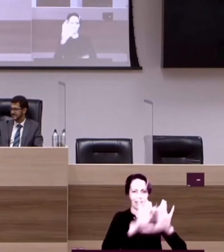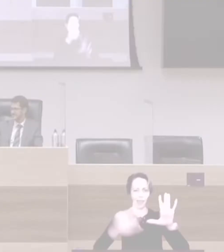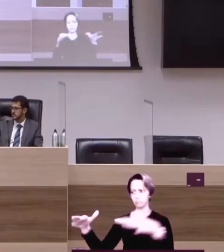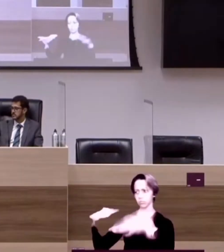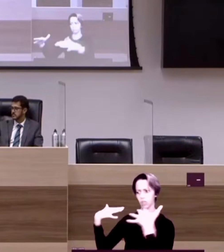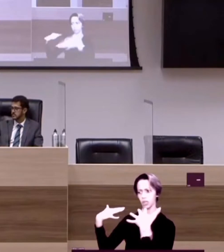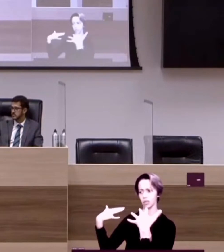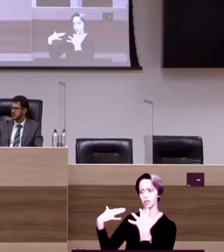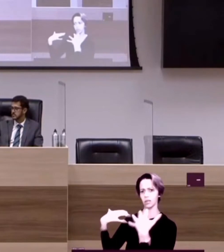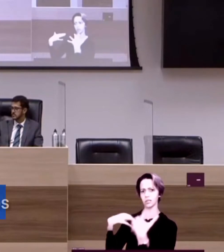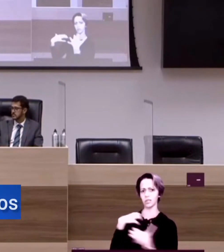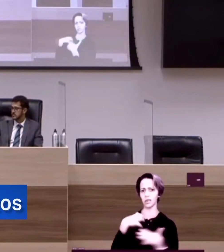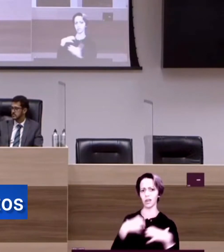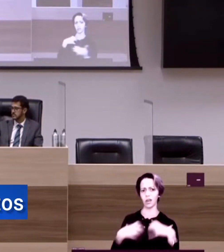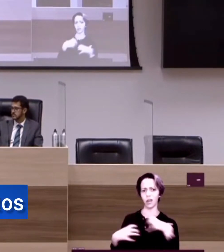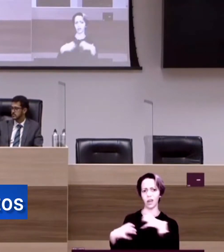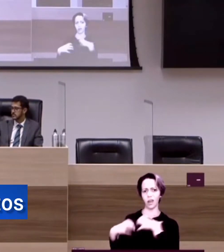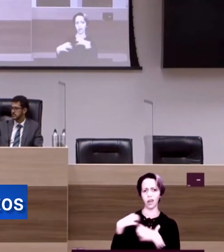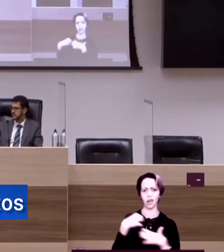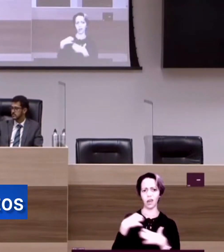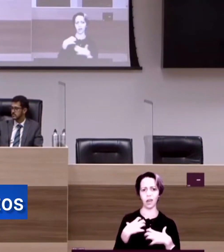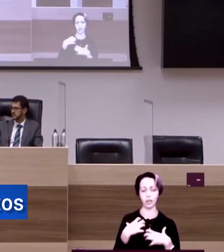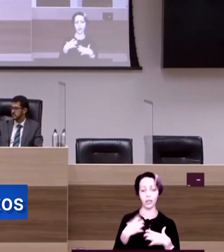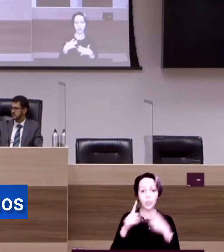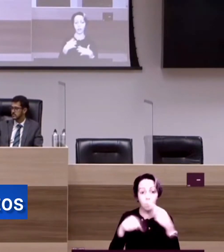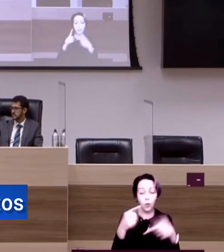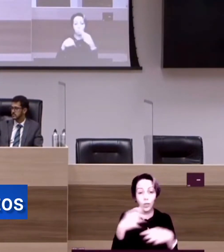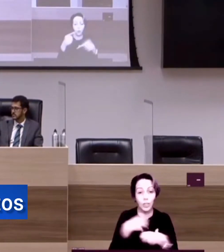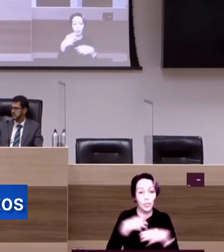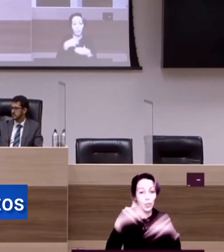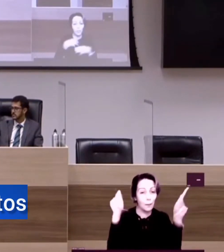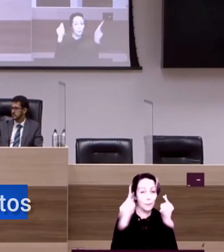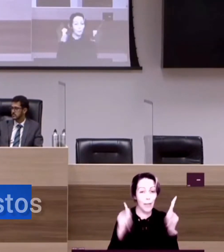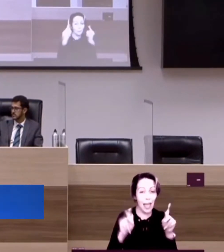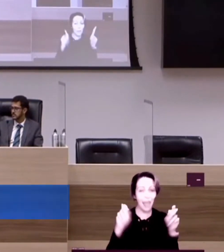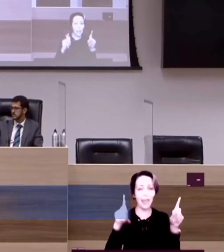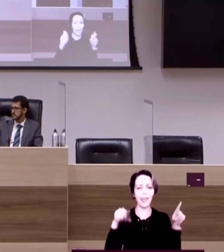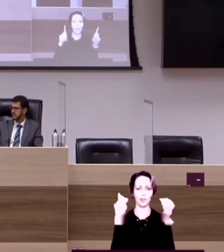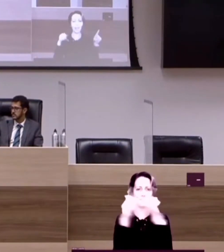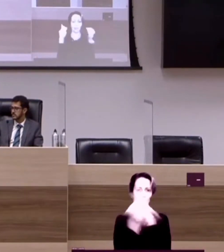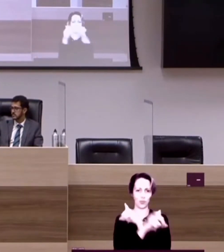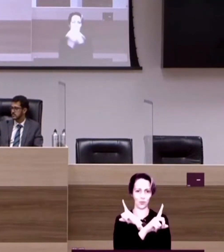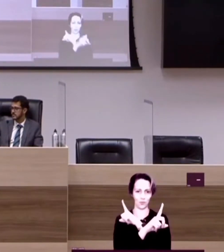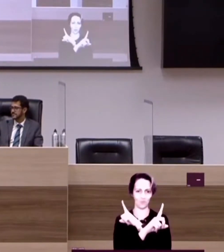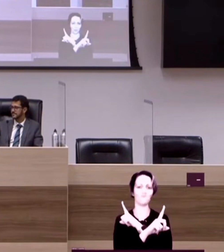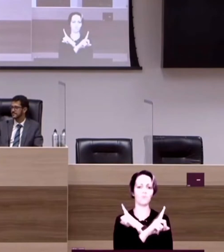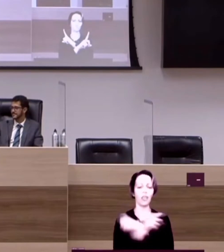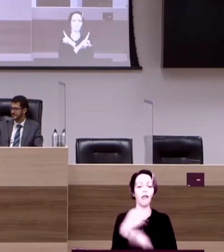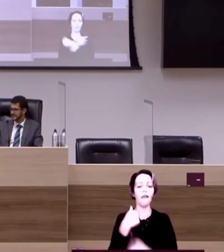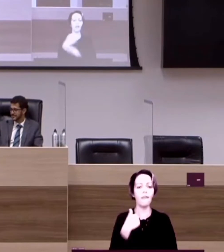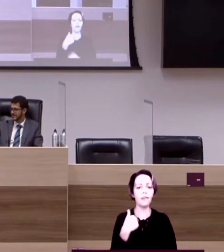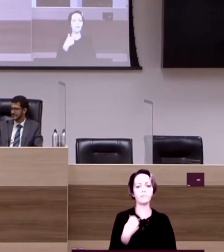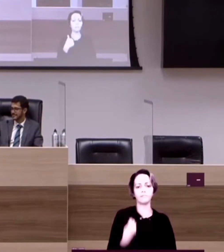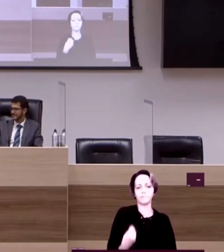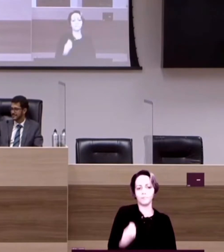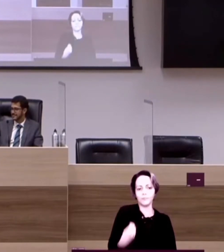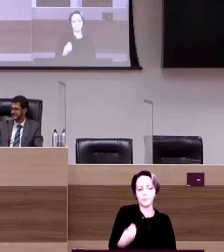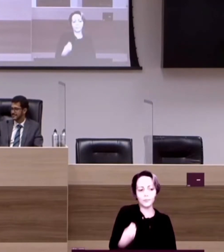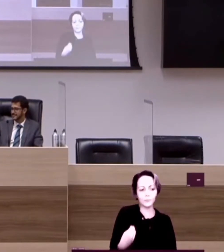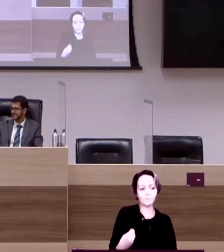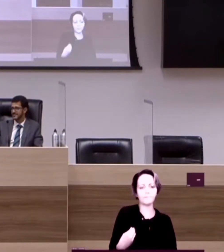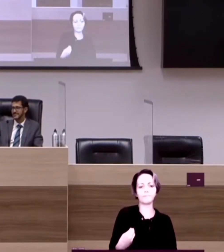rapidamente eu percebo eu que vivo também nas redes sociais ela fez me arretando mais viver nelas e